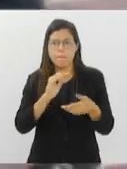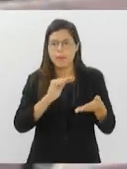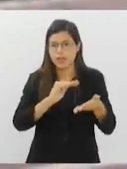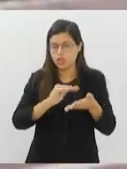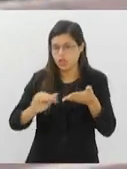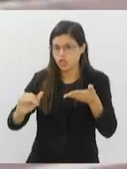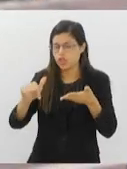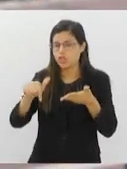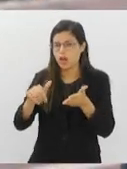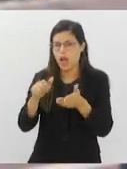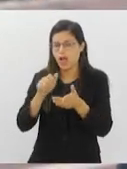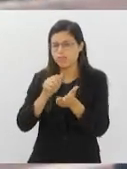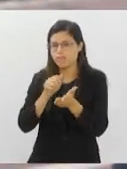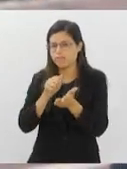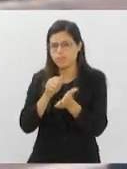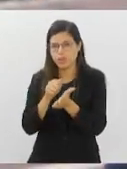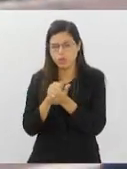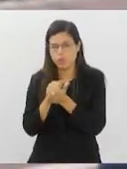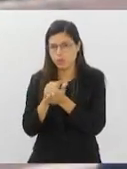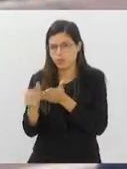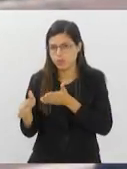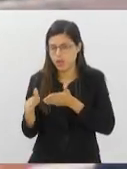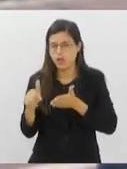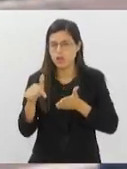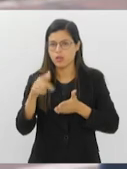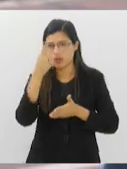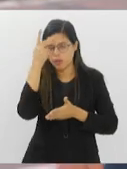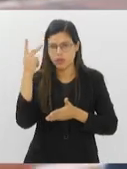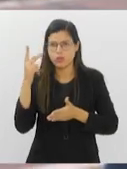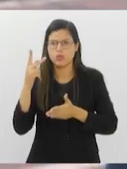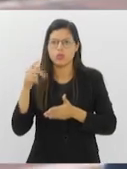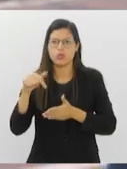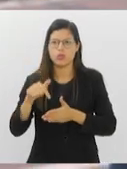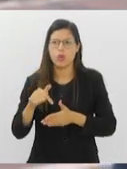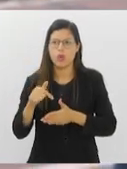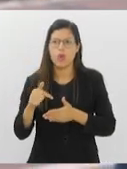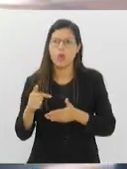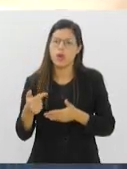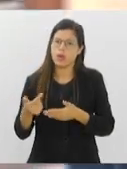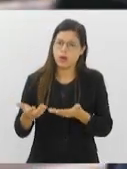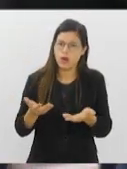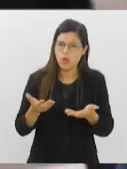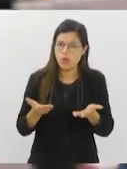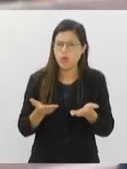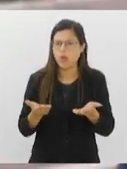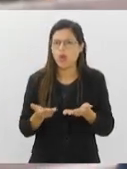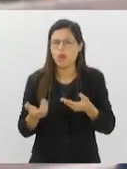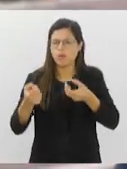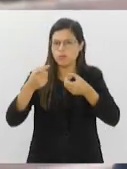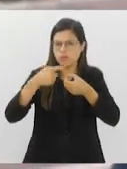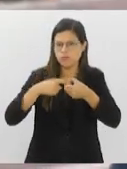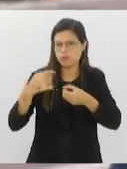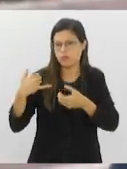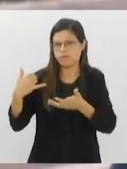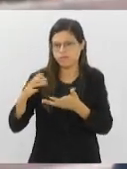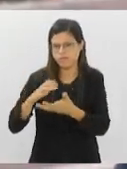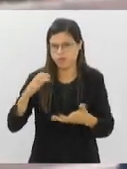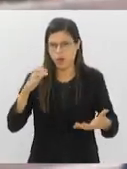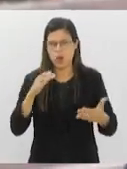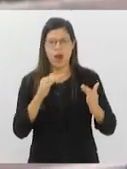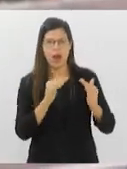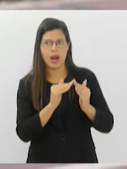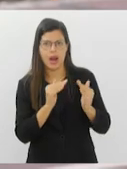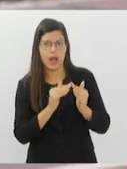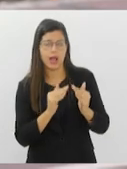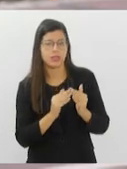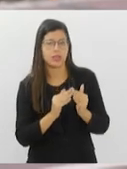pessoa, que é companheira, e está aí protegendo, voltando, reintegrando esse idoso ao lar, que estava